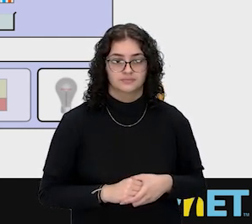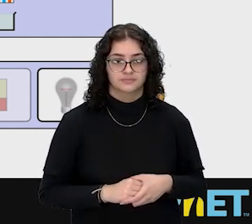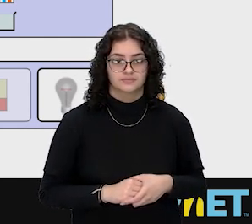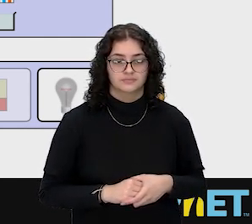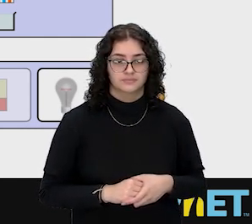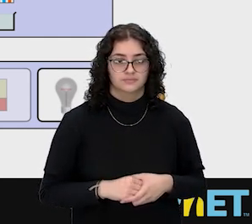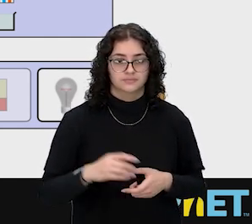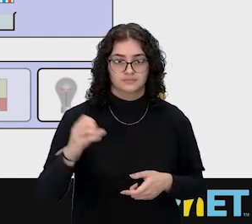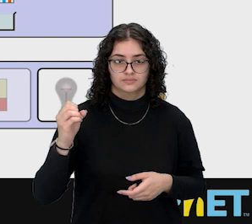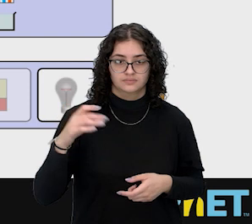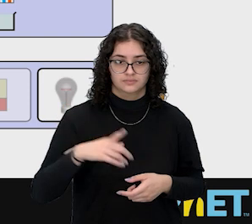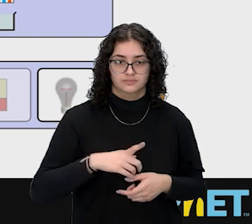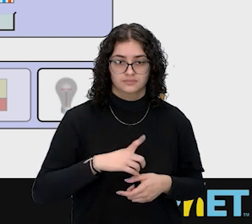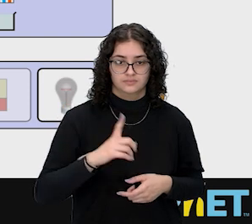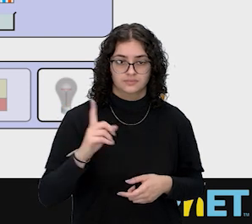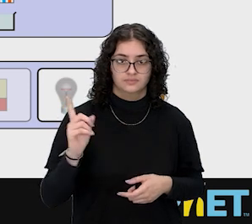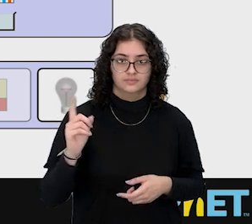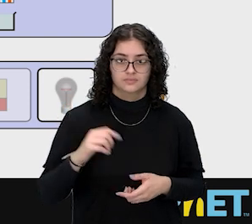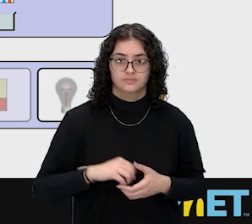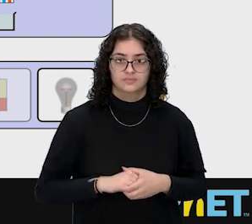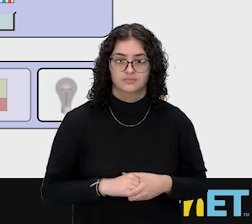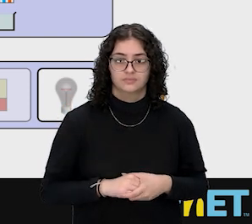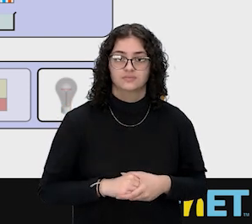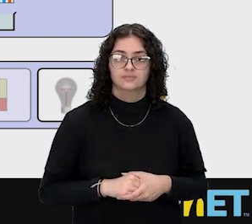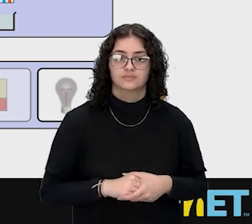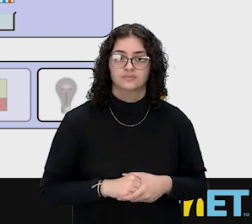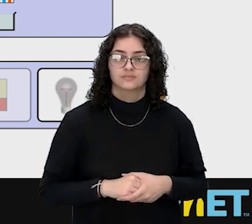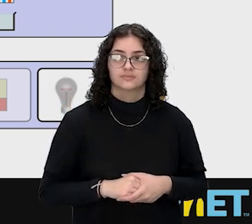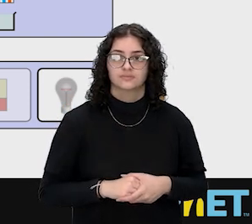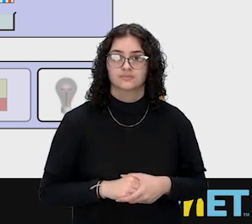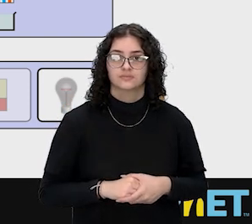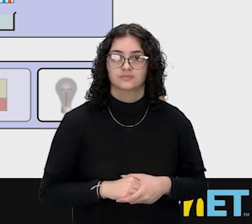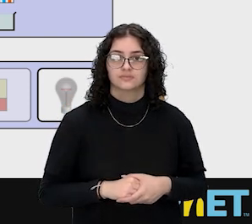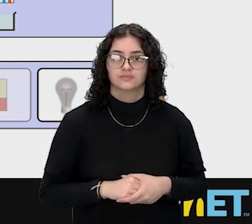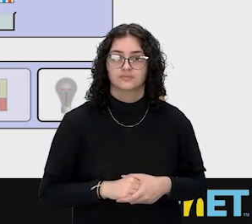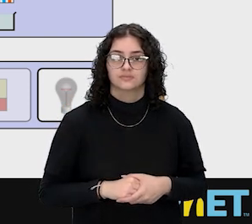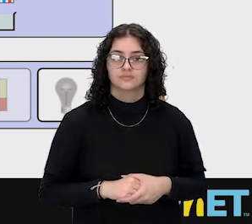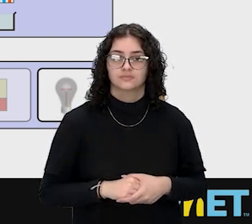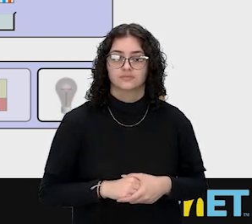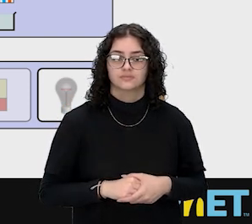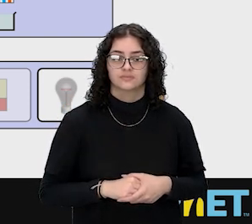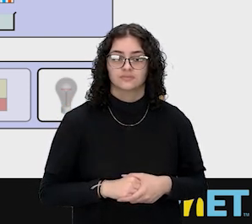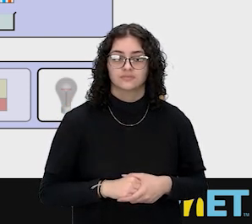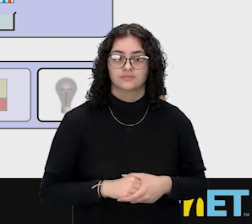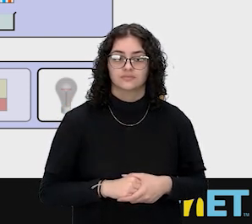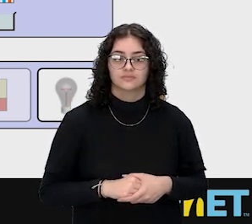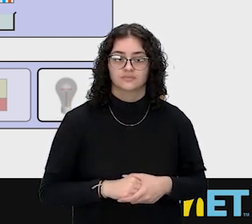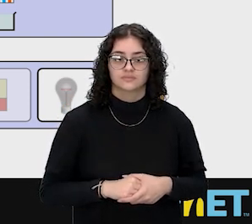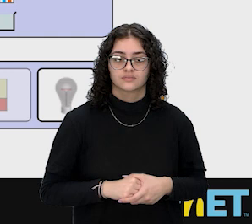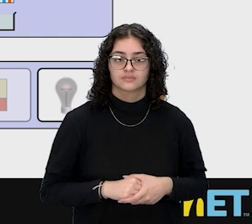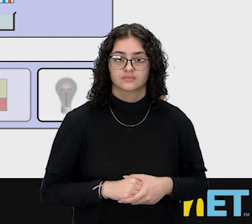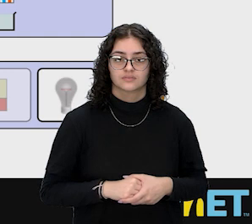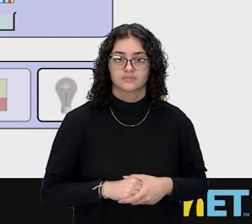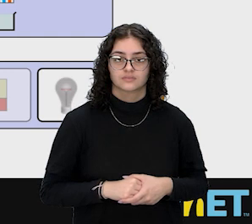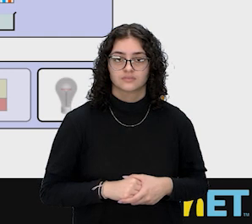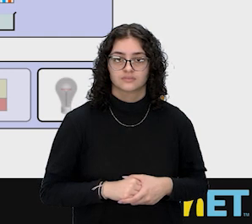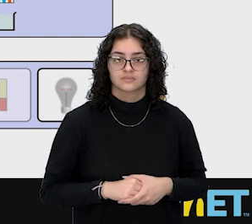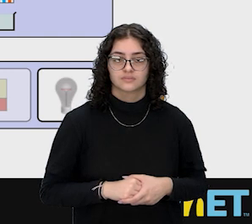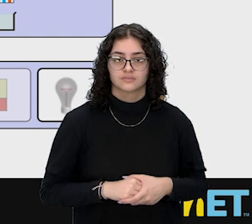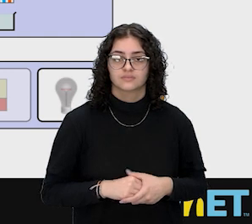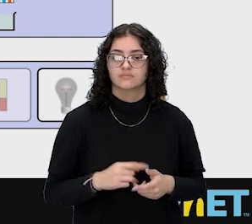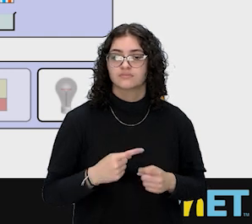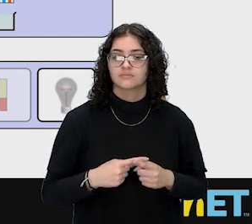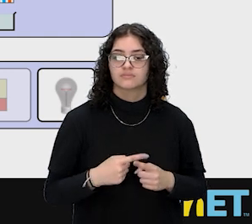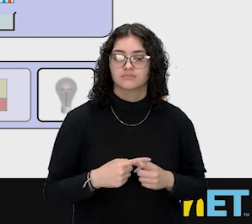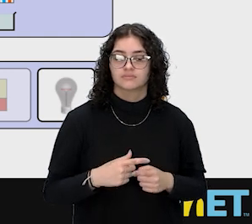iluminação aqui na nossa lâmpada, né? A condutividade. A gente vai ver que ela é menor que um ácido forte. Bom, então,